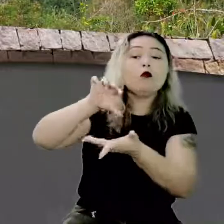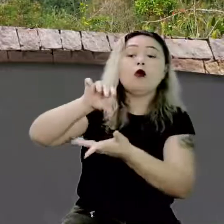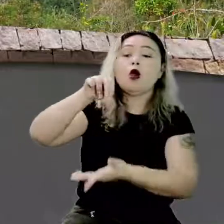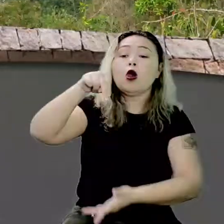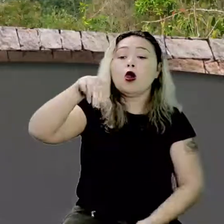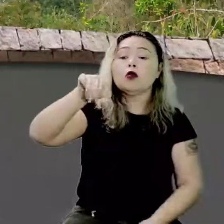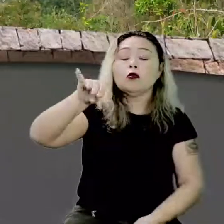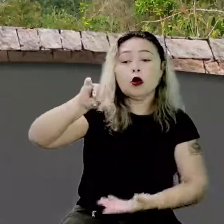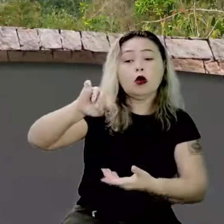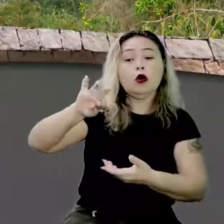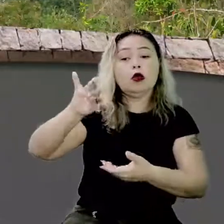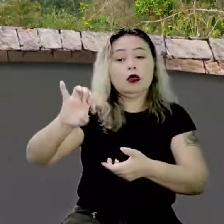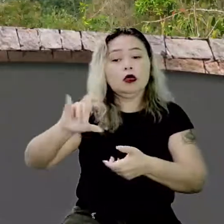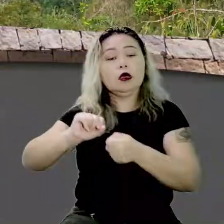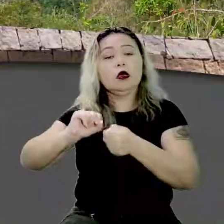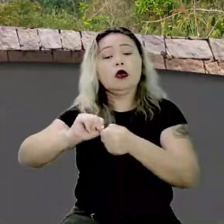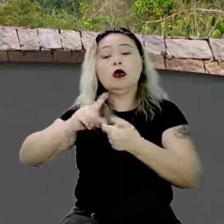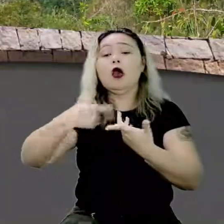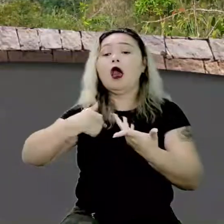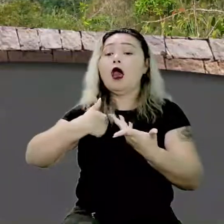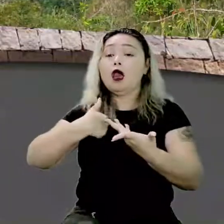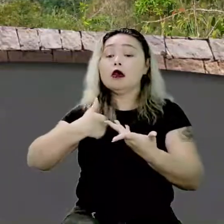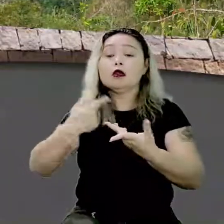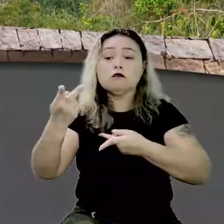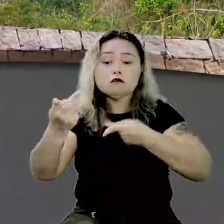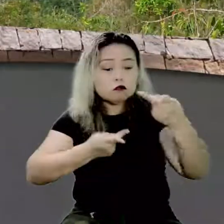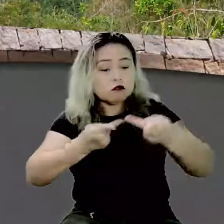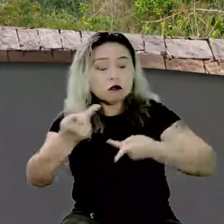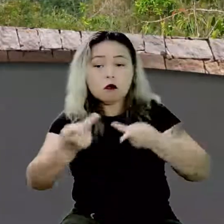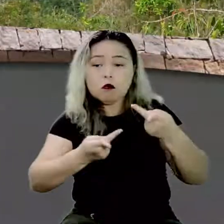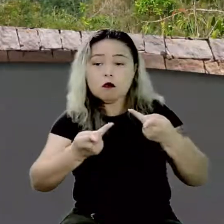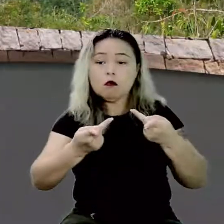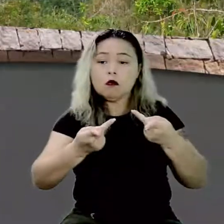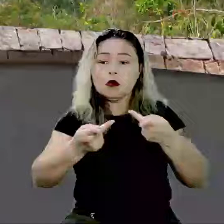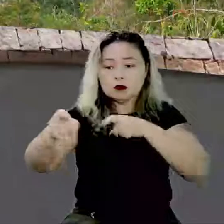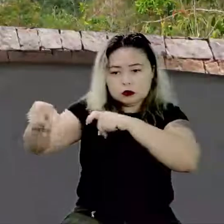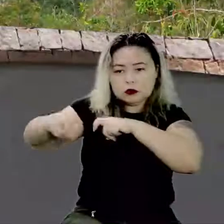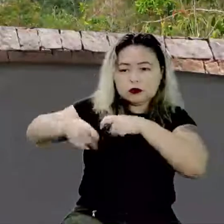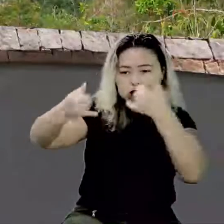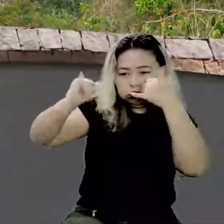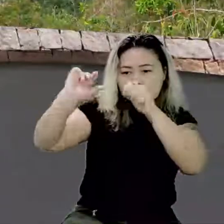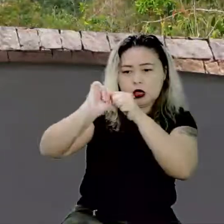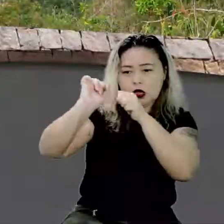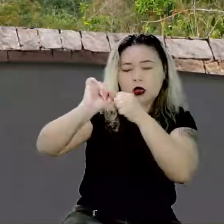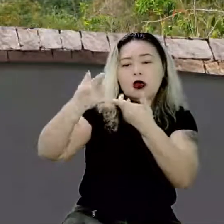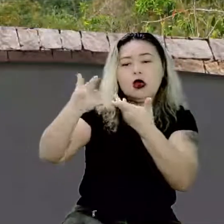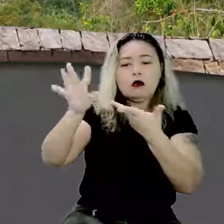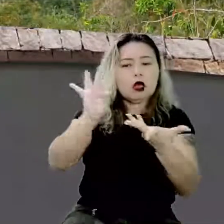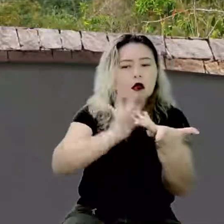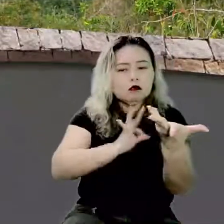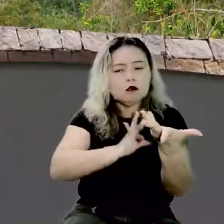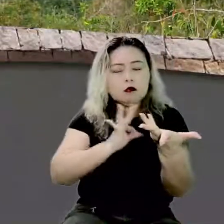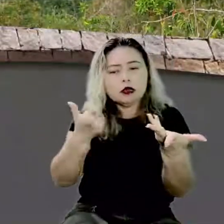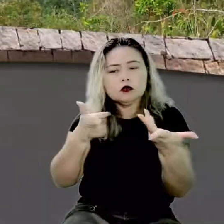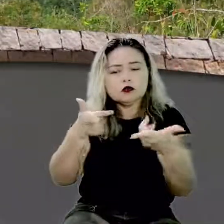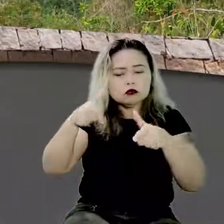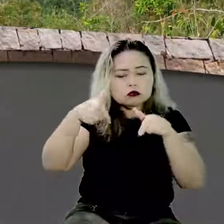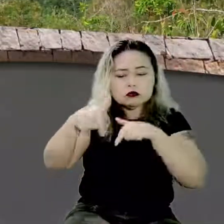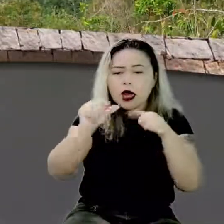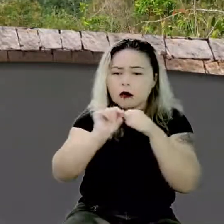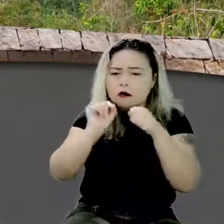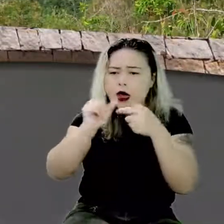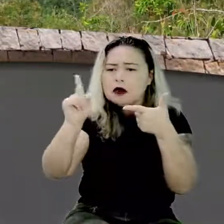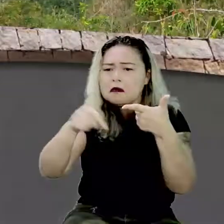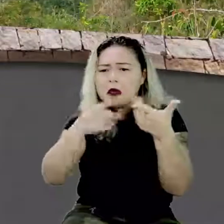Planaflora ele vem fazer um trabalho mais técnico, um trabalho mais bem elaborado, com